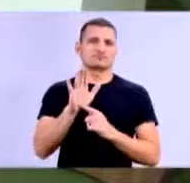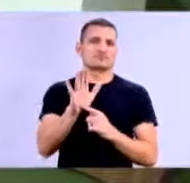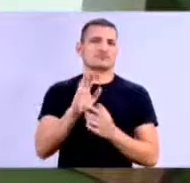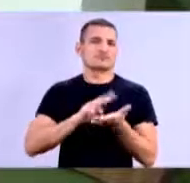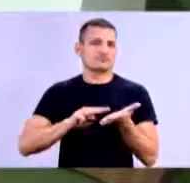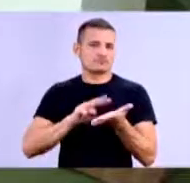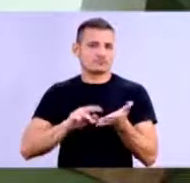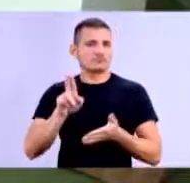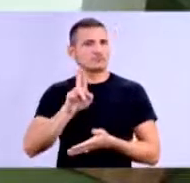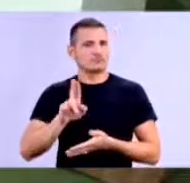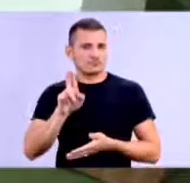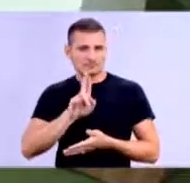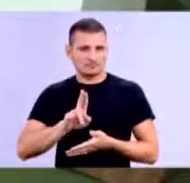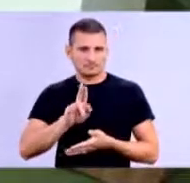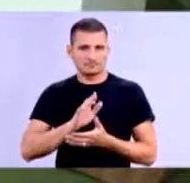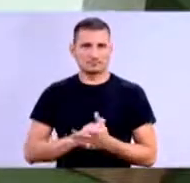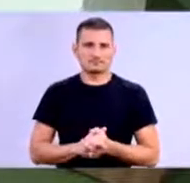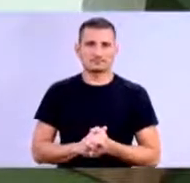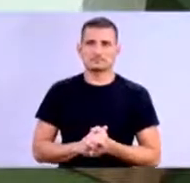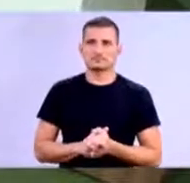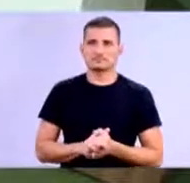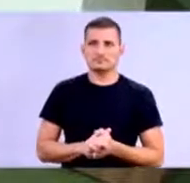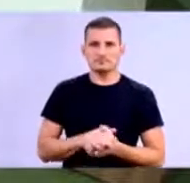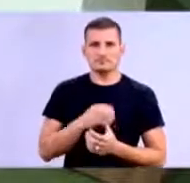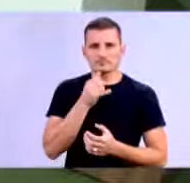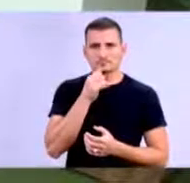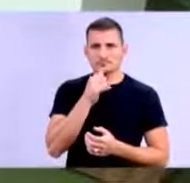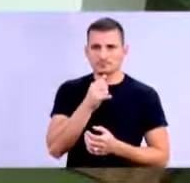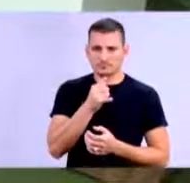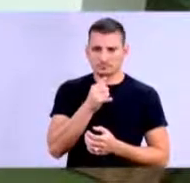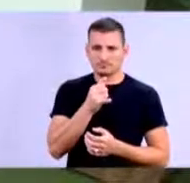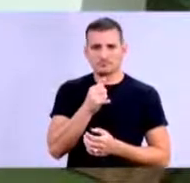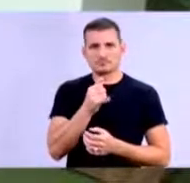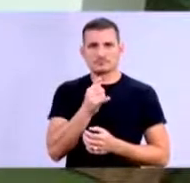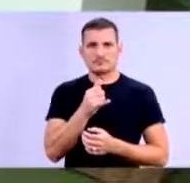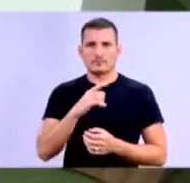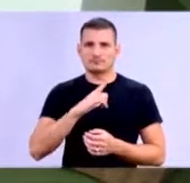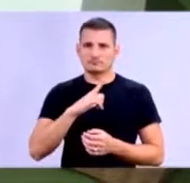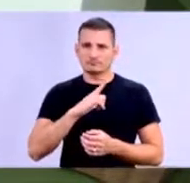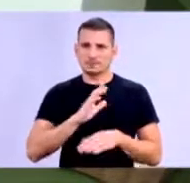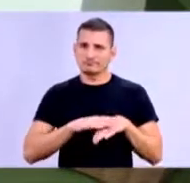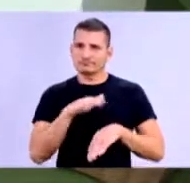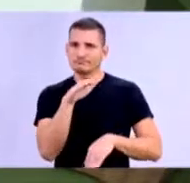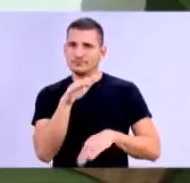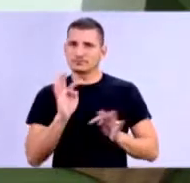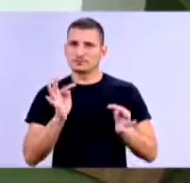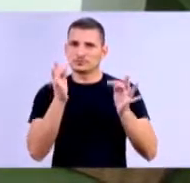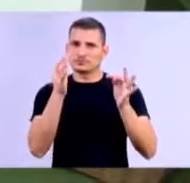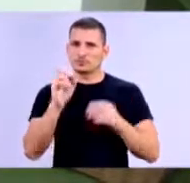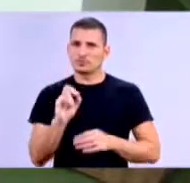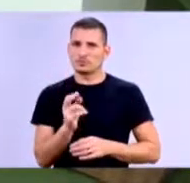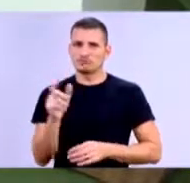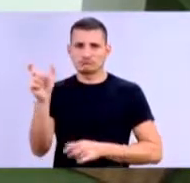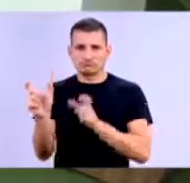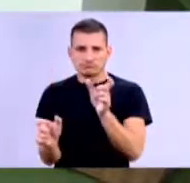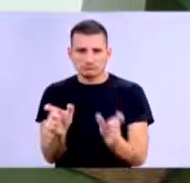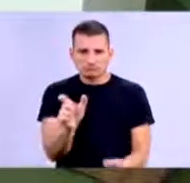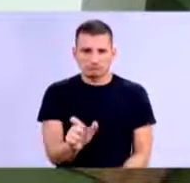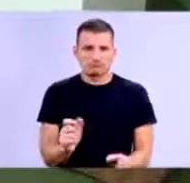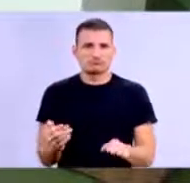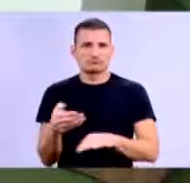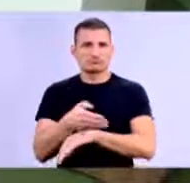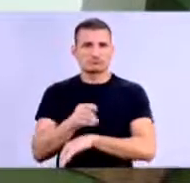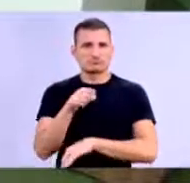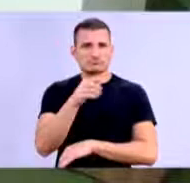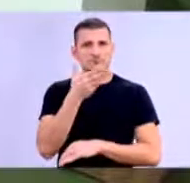metodologia utilizada. Então, quanto maior presença de tecnologias ou de sujeitos participantes